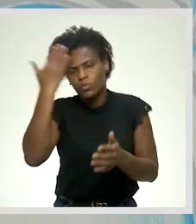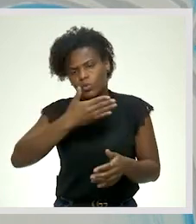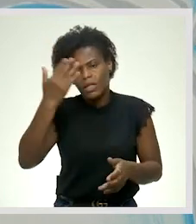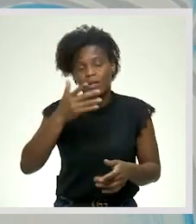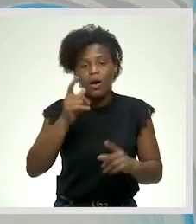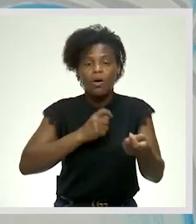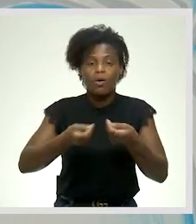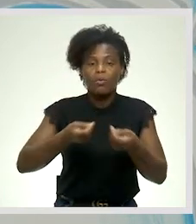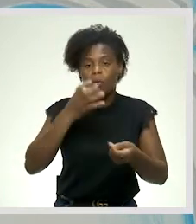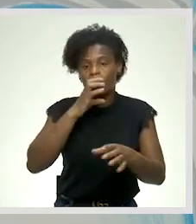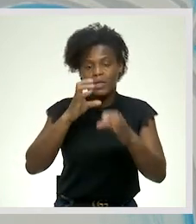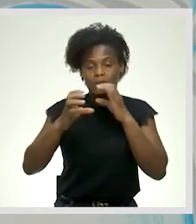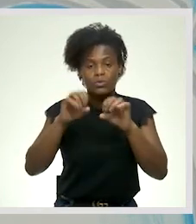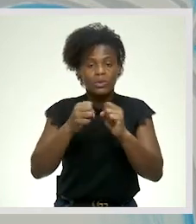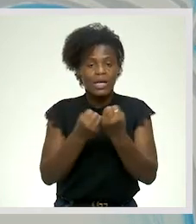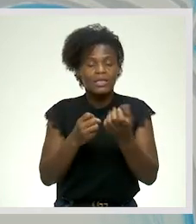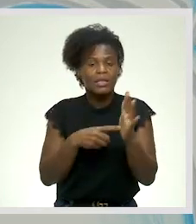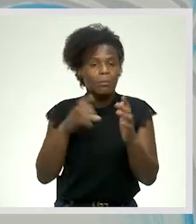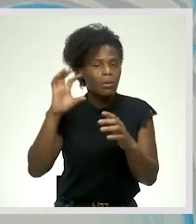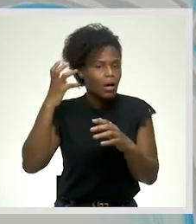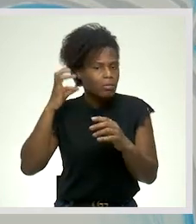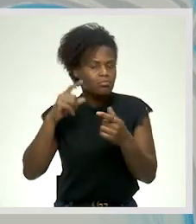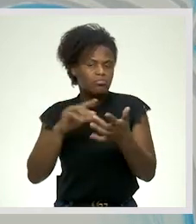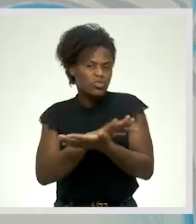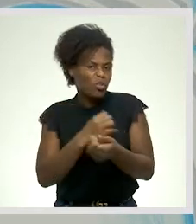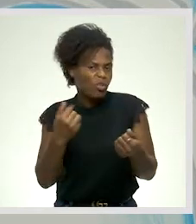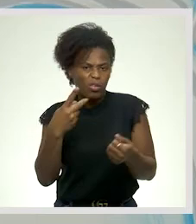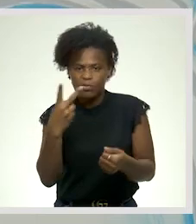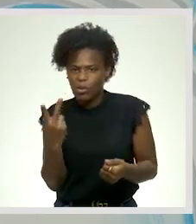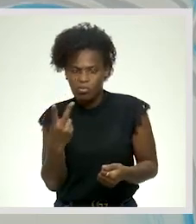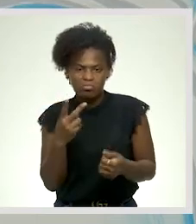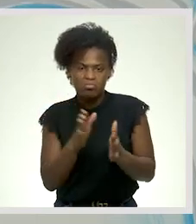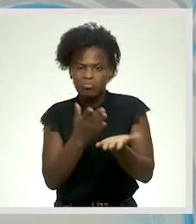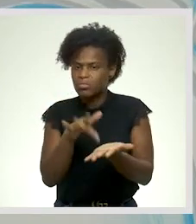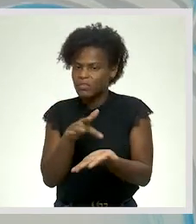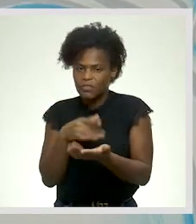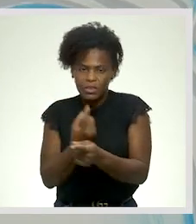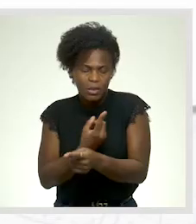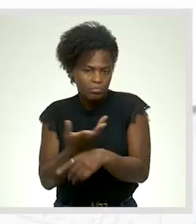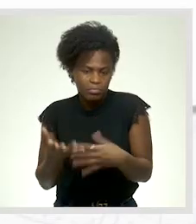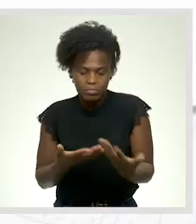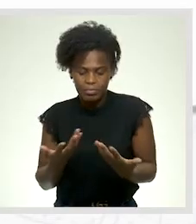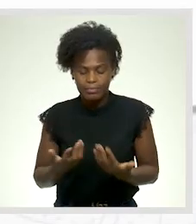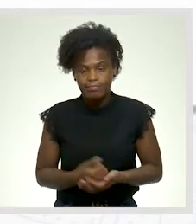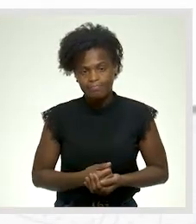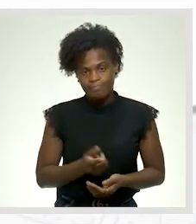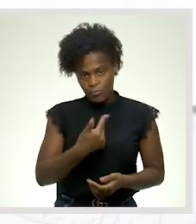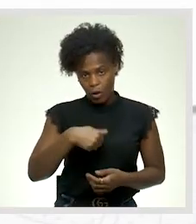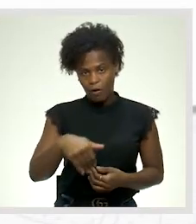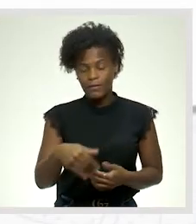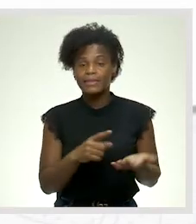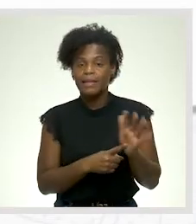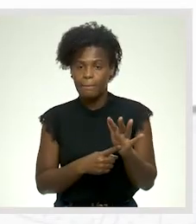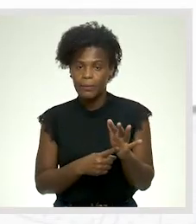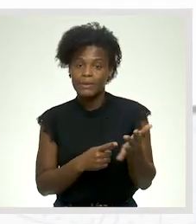social, designadamente rádio, televisão, jornais, revistas, etc. Vamos dar então um